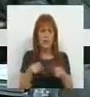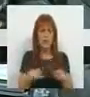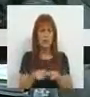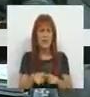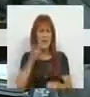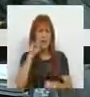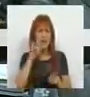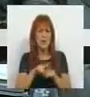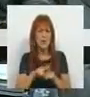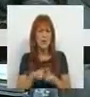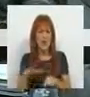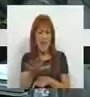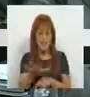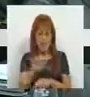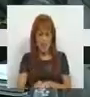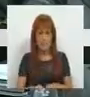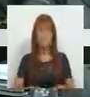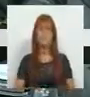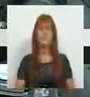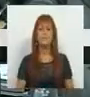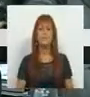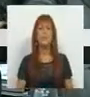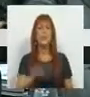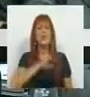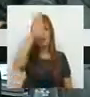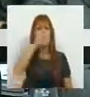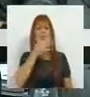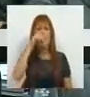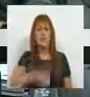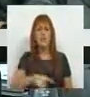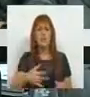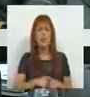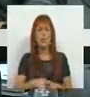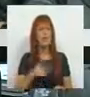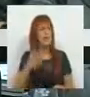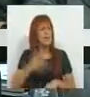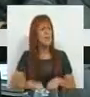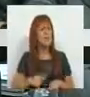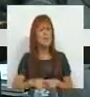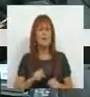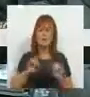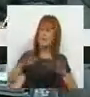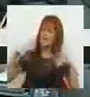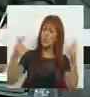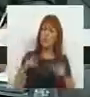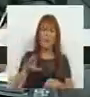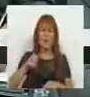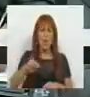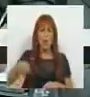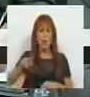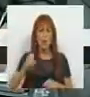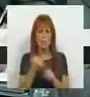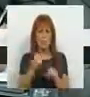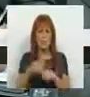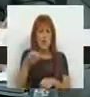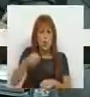em matéria de defesa nacional. O Sr. Ministro falou aqui, a dada altura, na questão da primazia das Nações Unidas e das